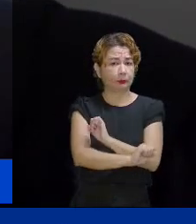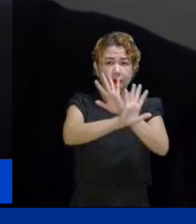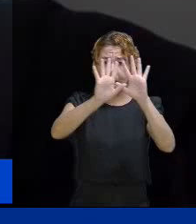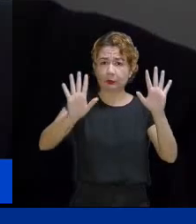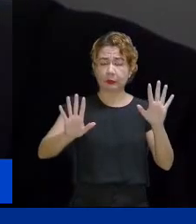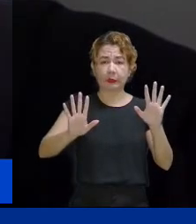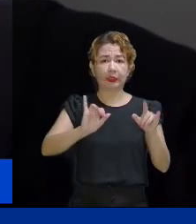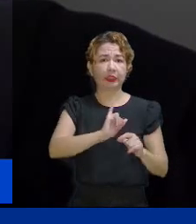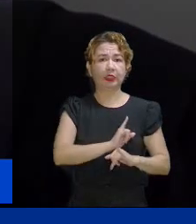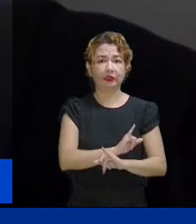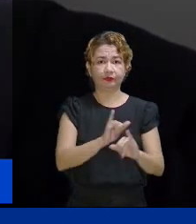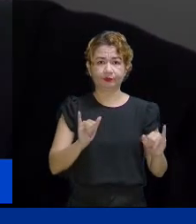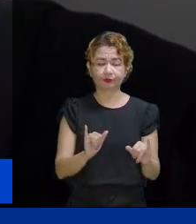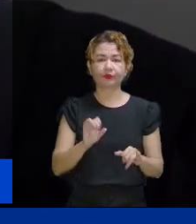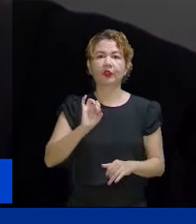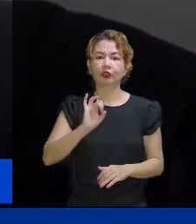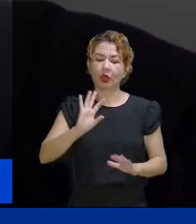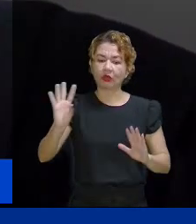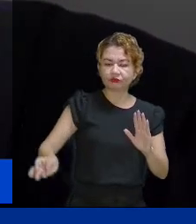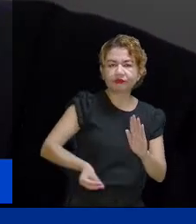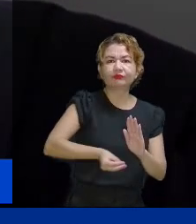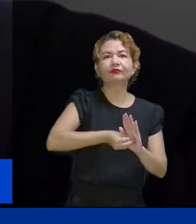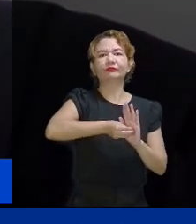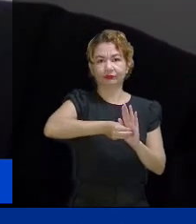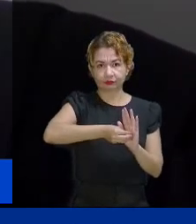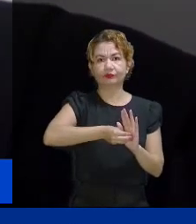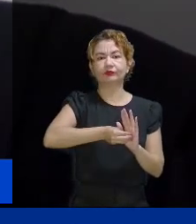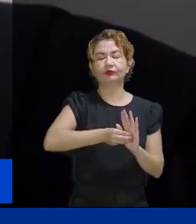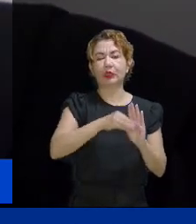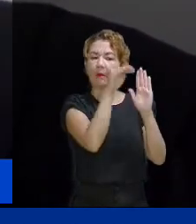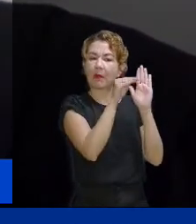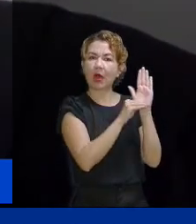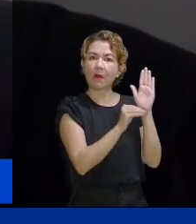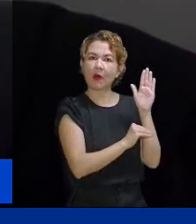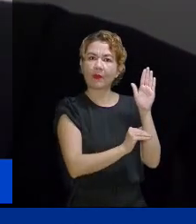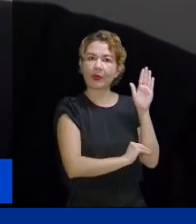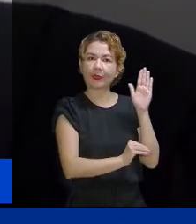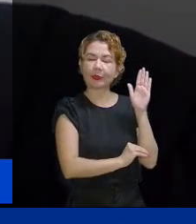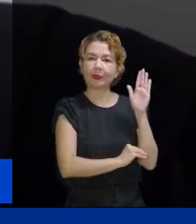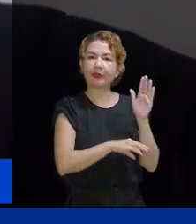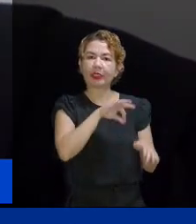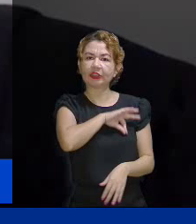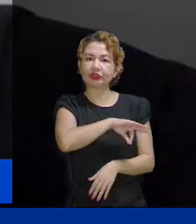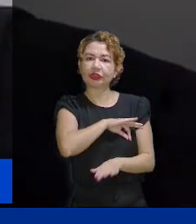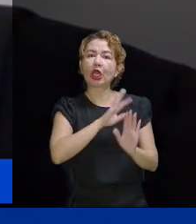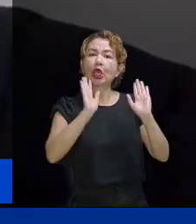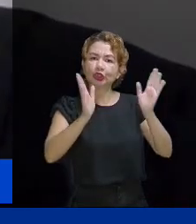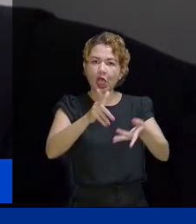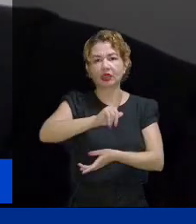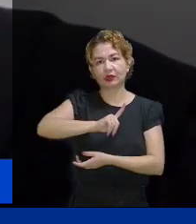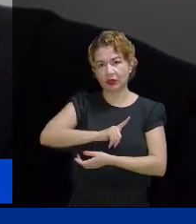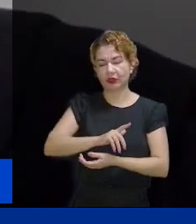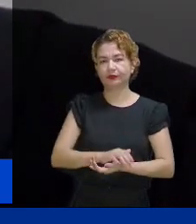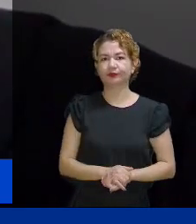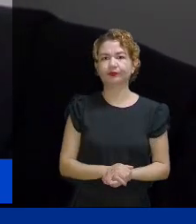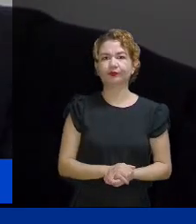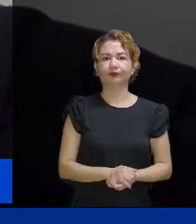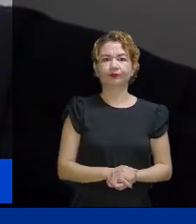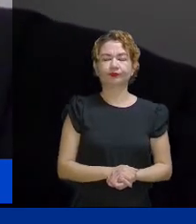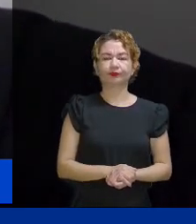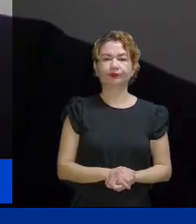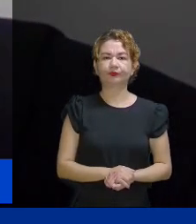expressamente, apenas acrescentando o valor correspondente nas tabelas de vencimento então estabelecida. Fecha